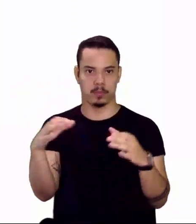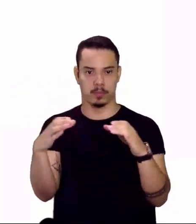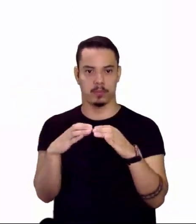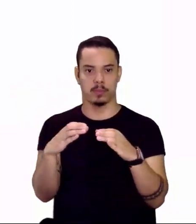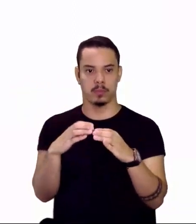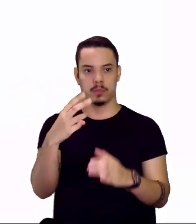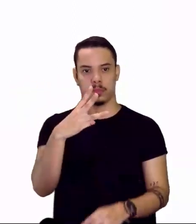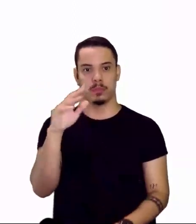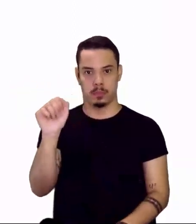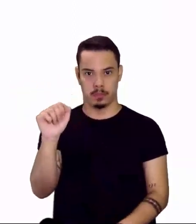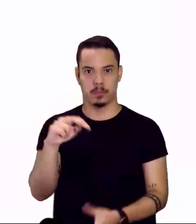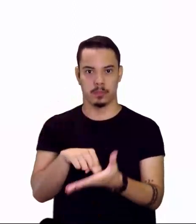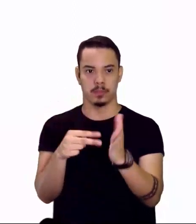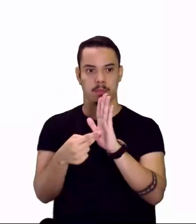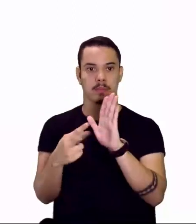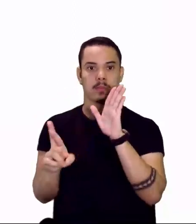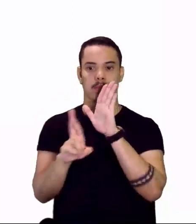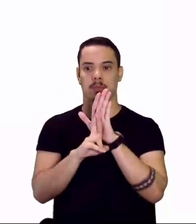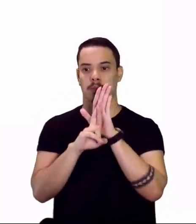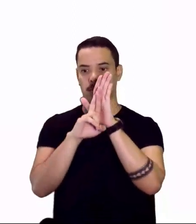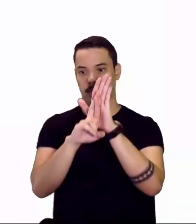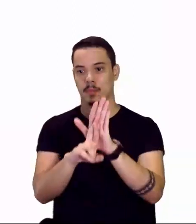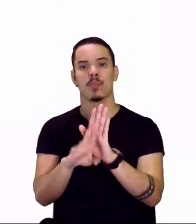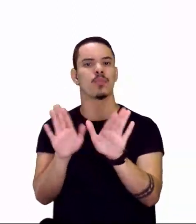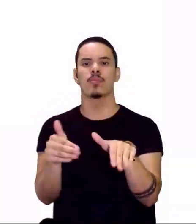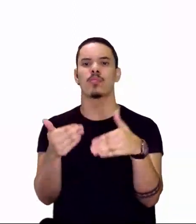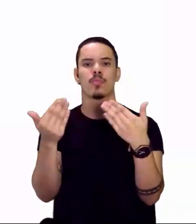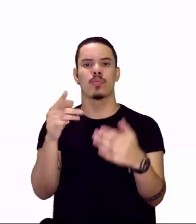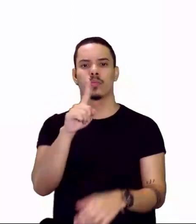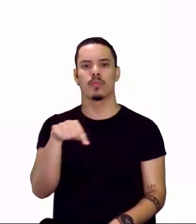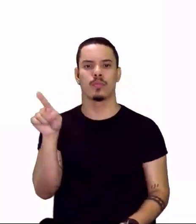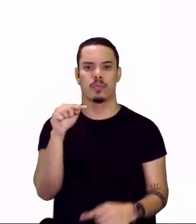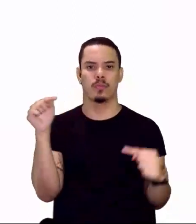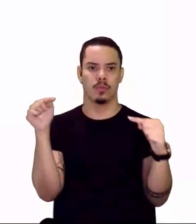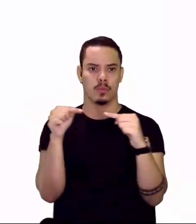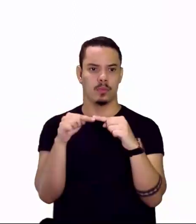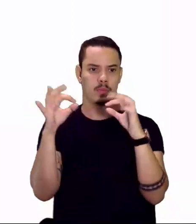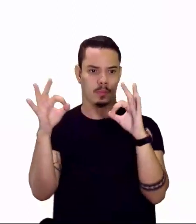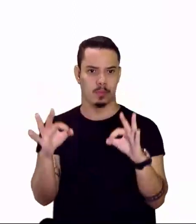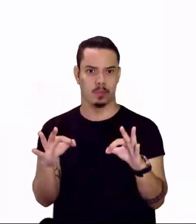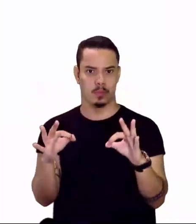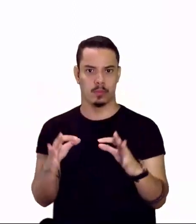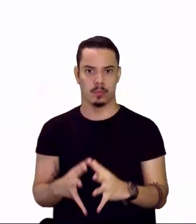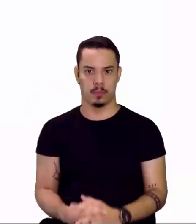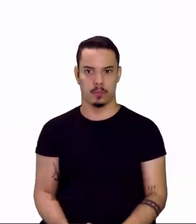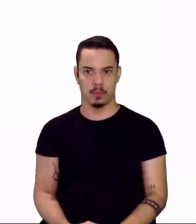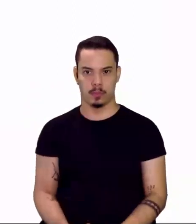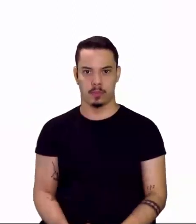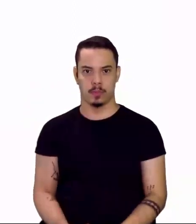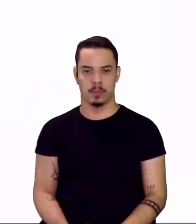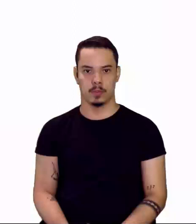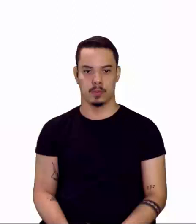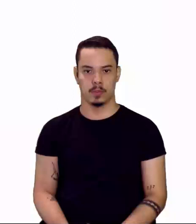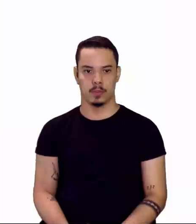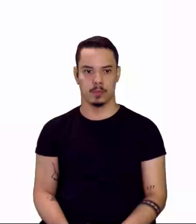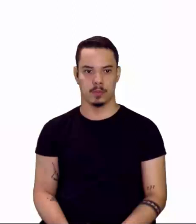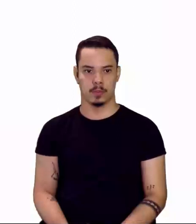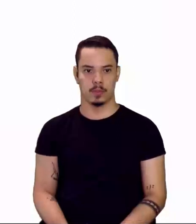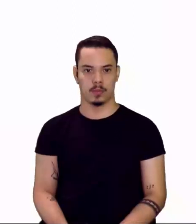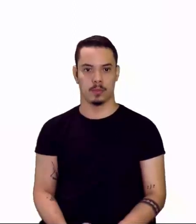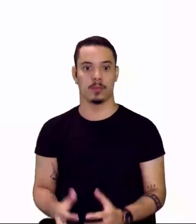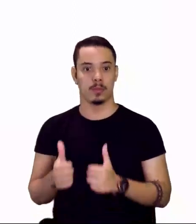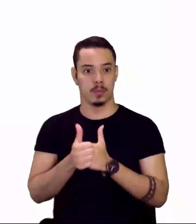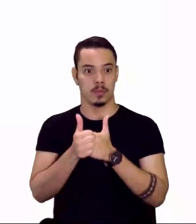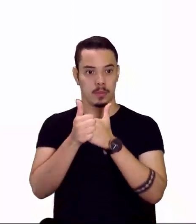3A, elemento representativo. Então, qual a alternativa correta com relação ao